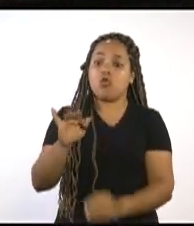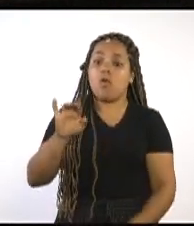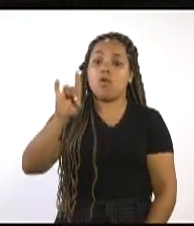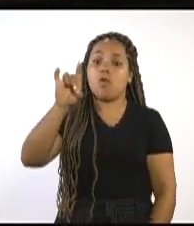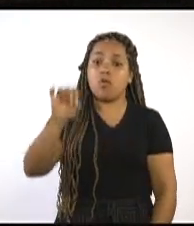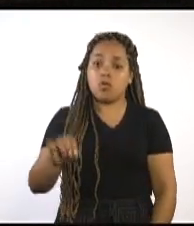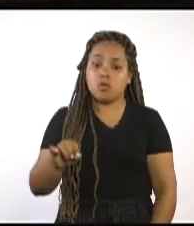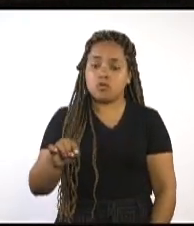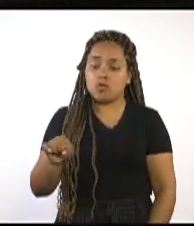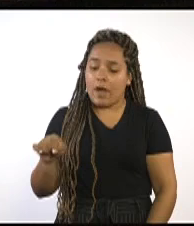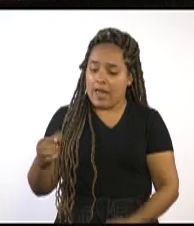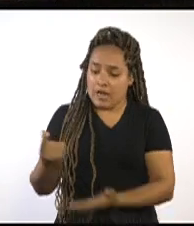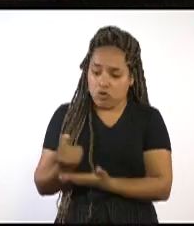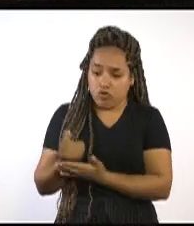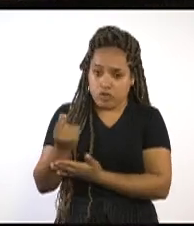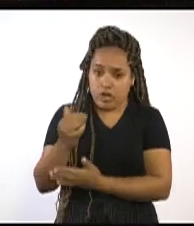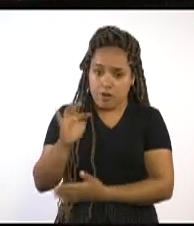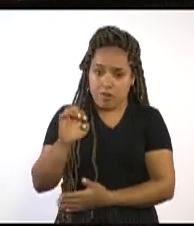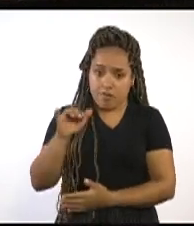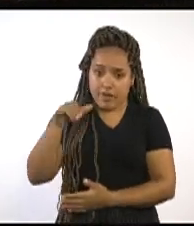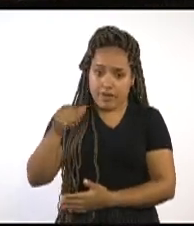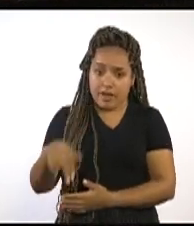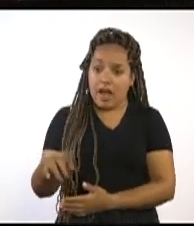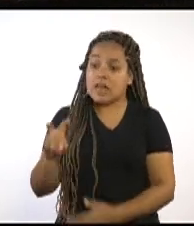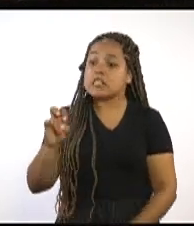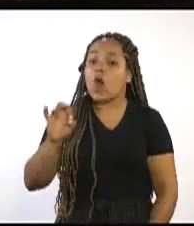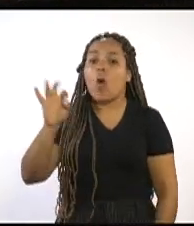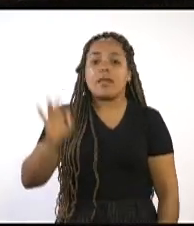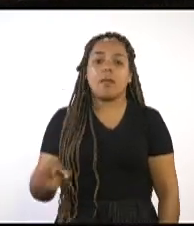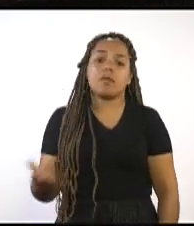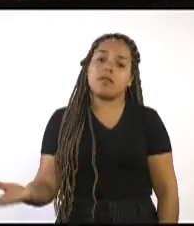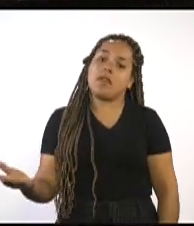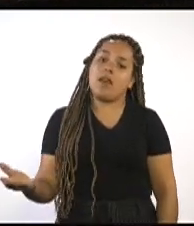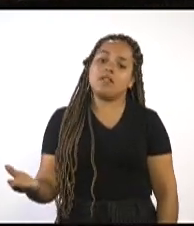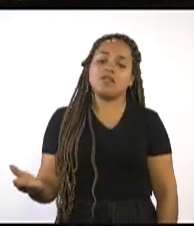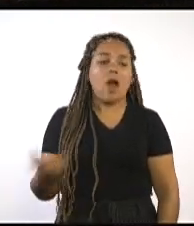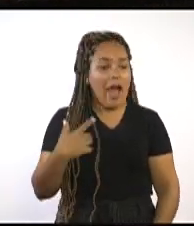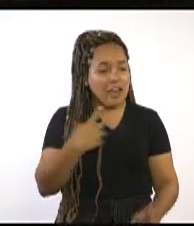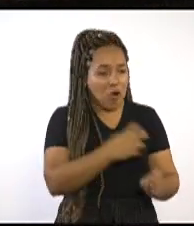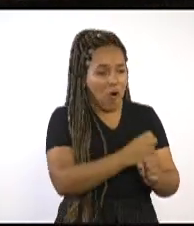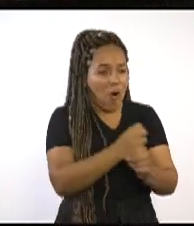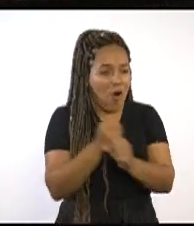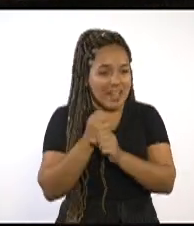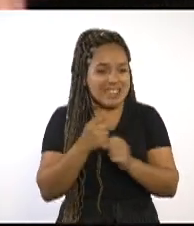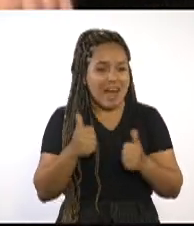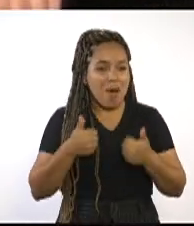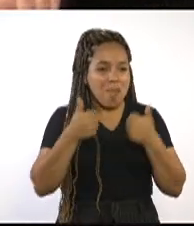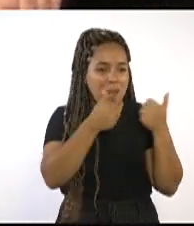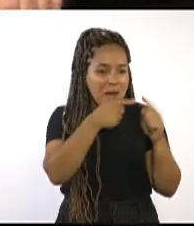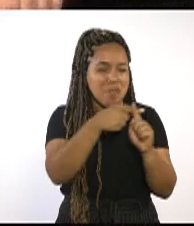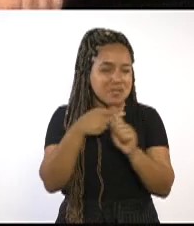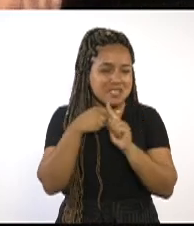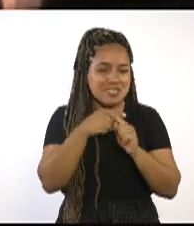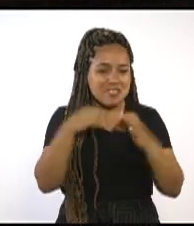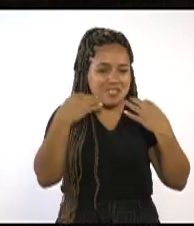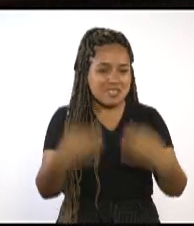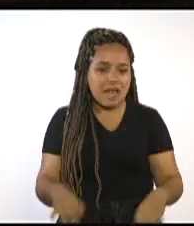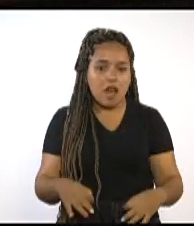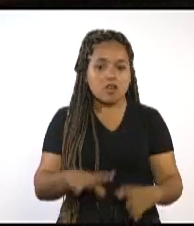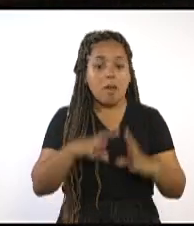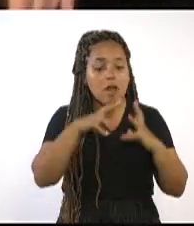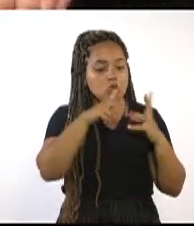e o FECAM foi 50. Contabilmente é uma maravilha. Agora, no mundo real,